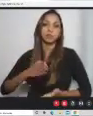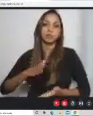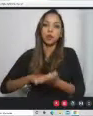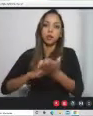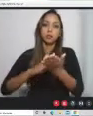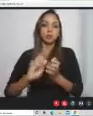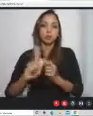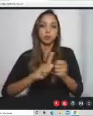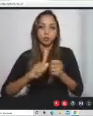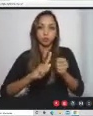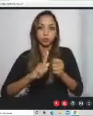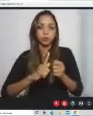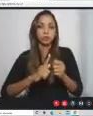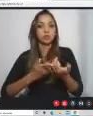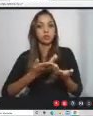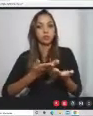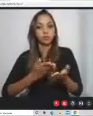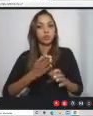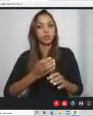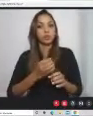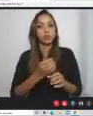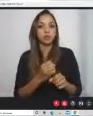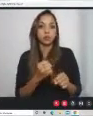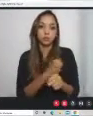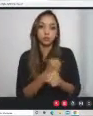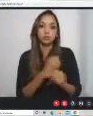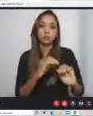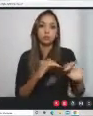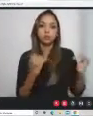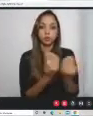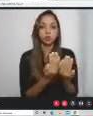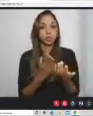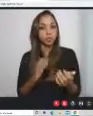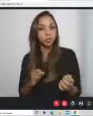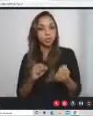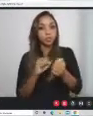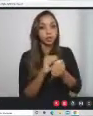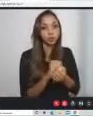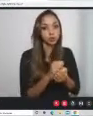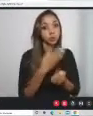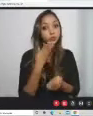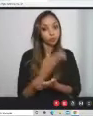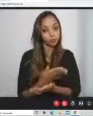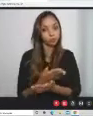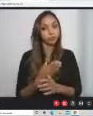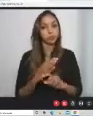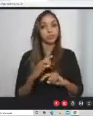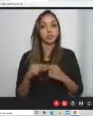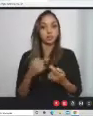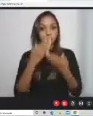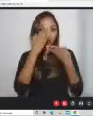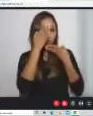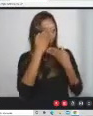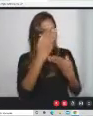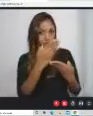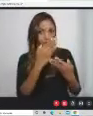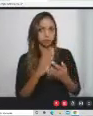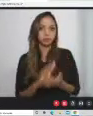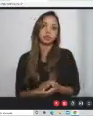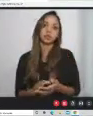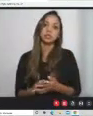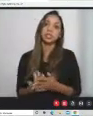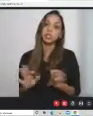solicitação da construção do estádio e disse que se junta com ele nesse pedido. O tribuno agradeceu a parte e encerrou a autoria, que é a autoria dele, mas quem quiser subscrever,